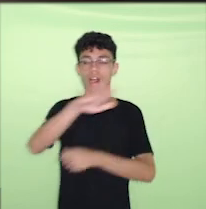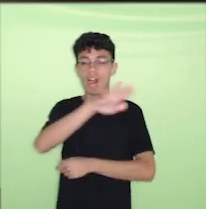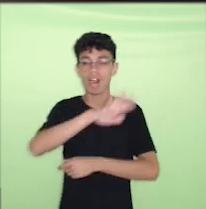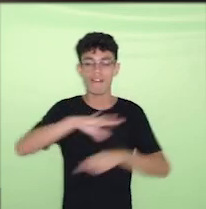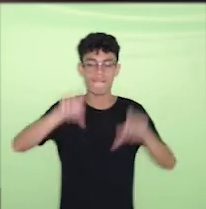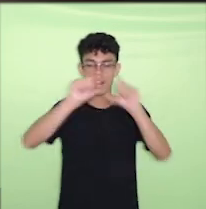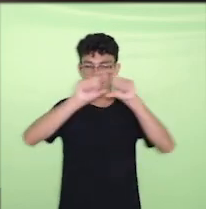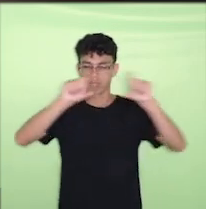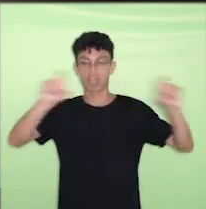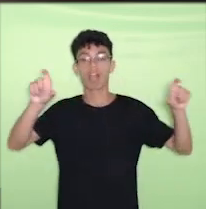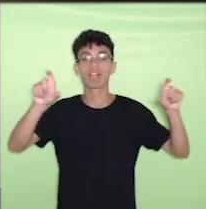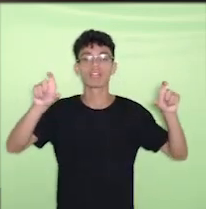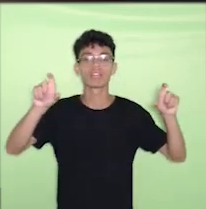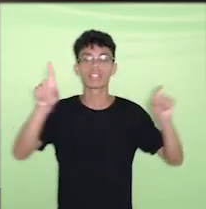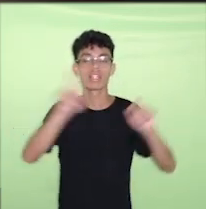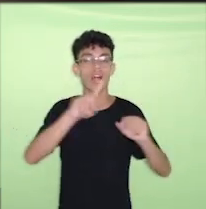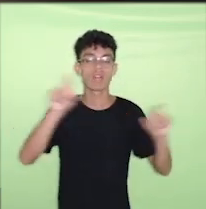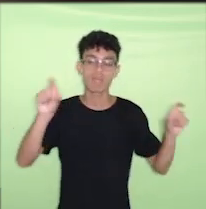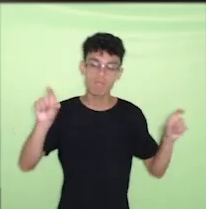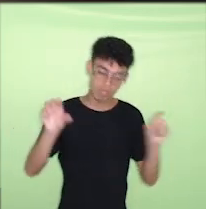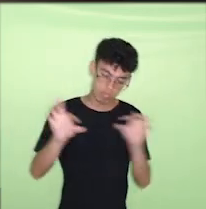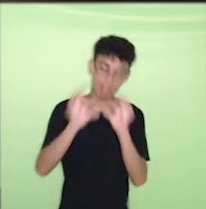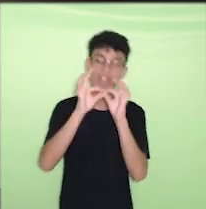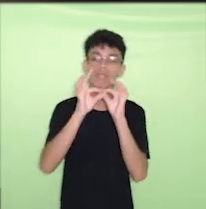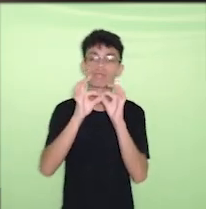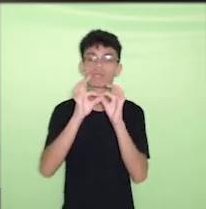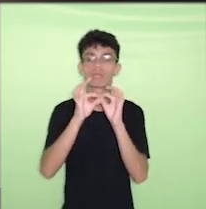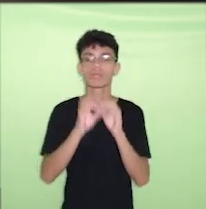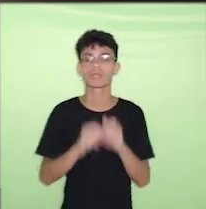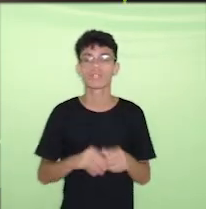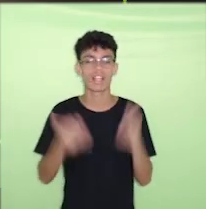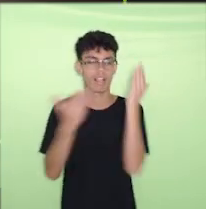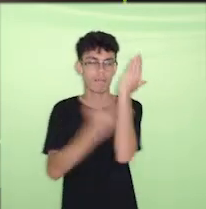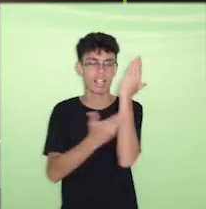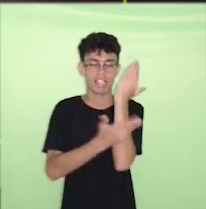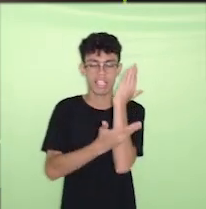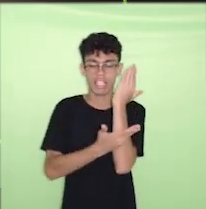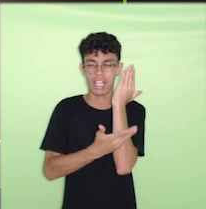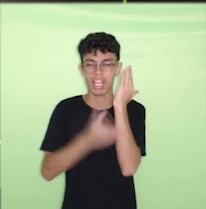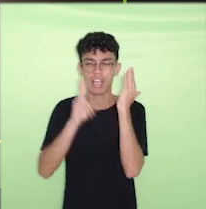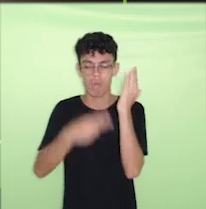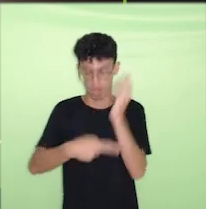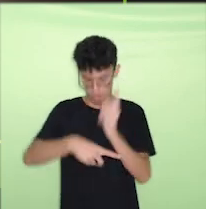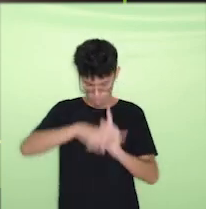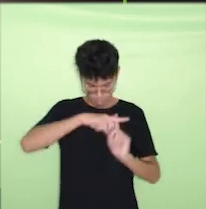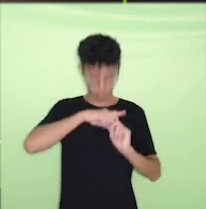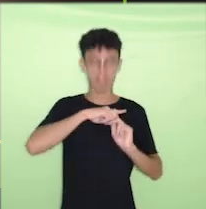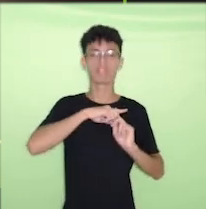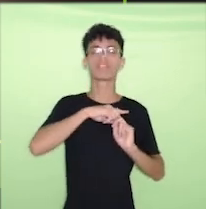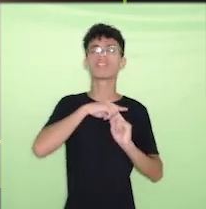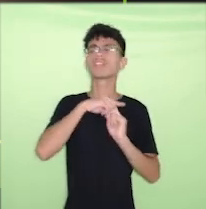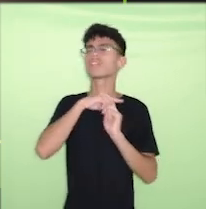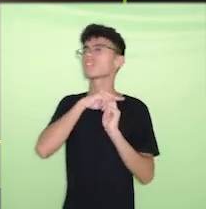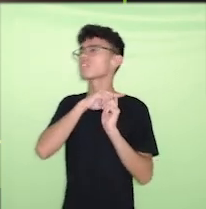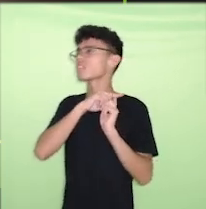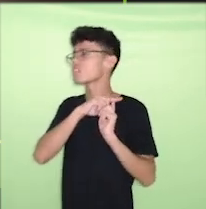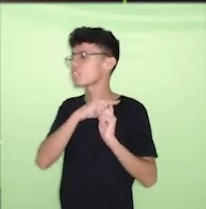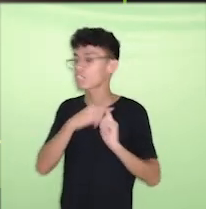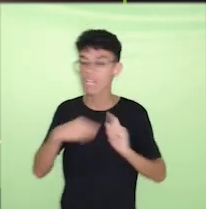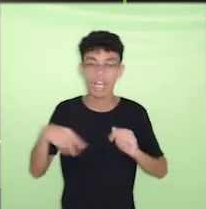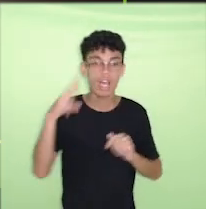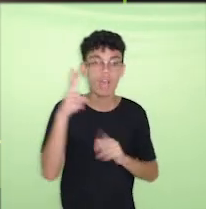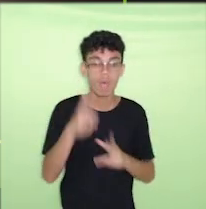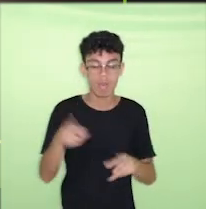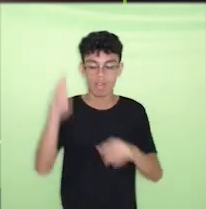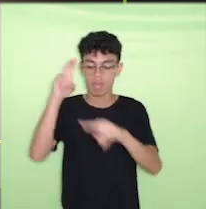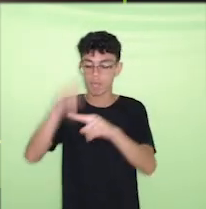frases. Nem de evasivas, hein? A madeira dessa cruz que ostentais no peito será igual à madeira desse banco ou